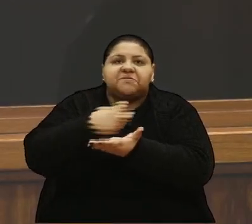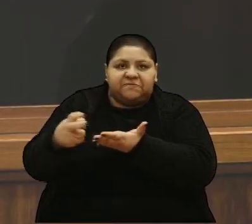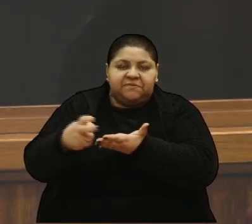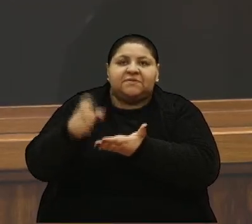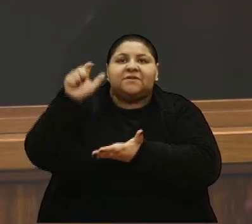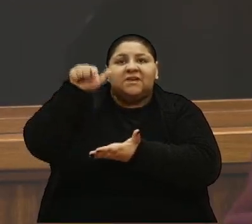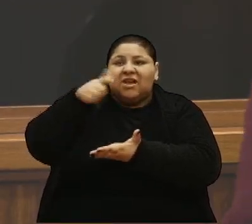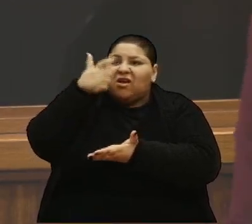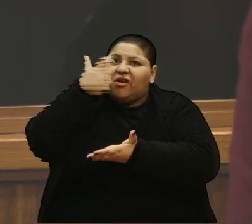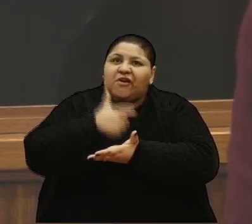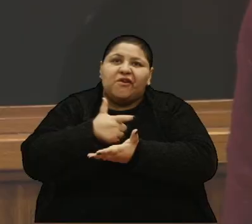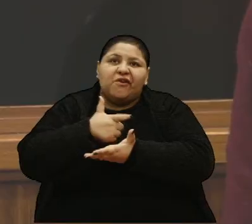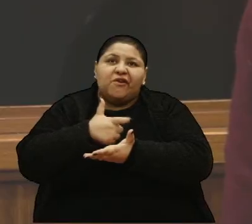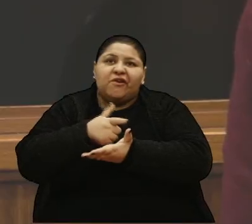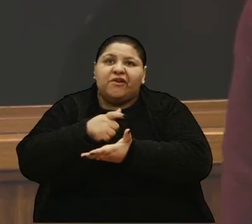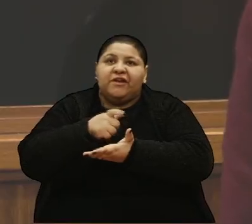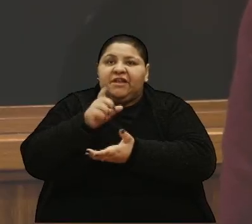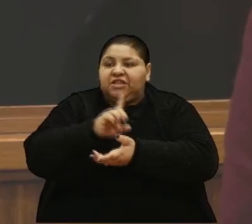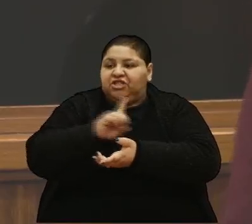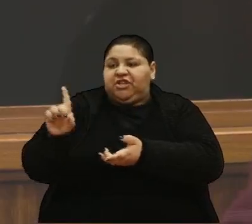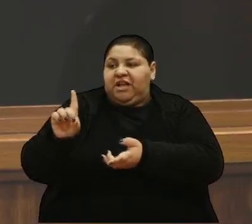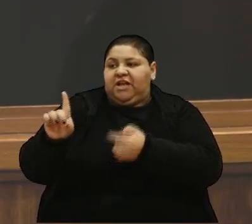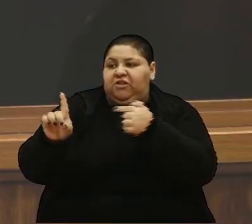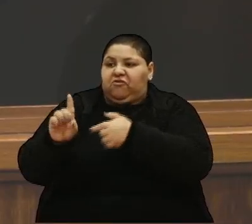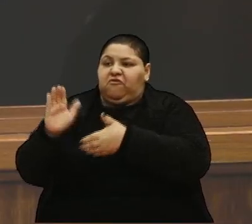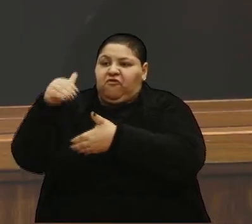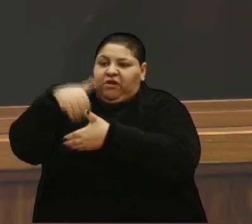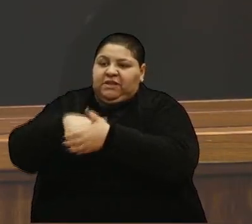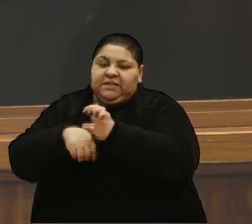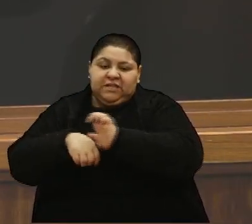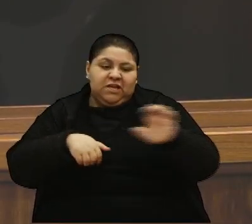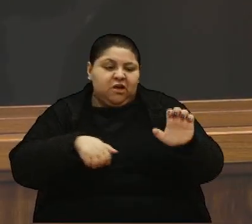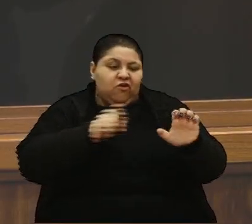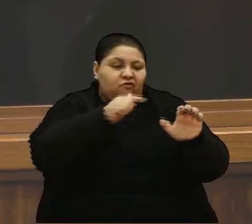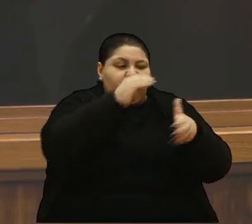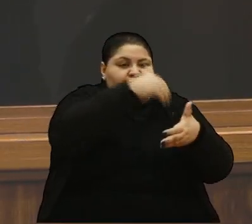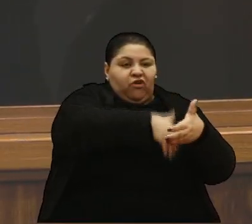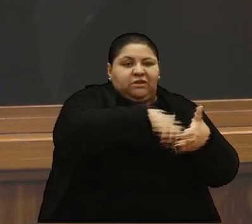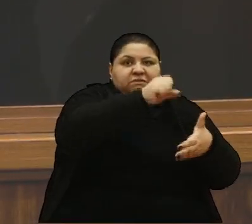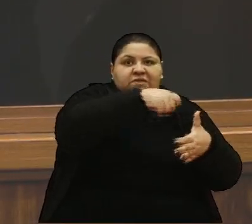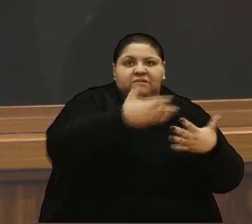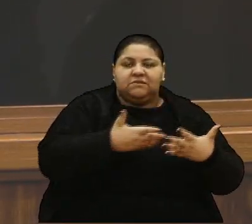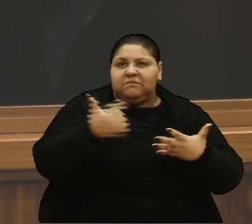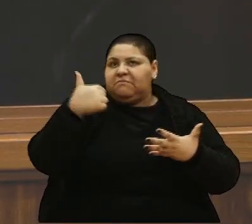essa pecha de que se for da direita vocês votam contra, se for da esquerda a favor,